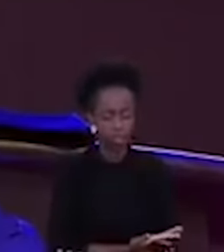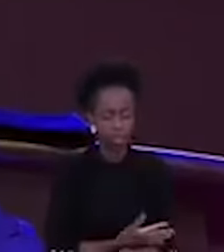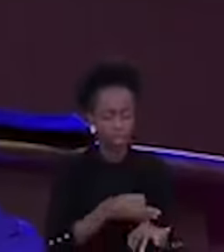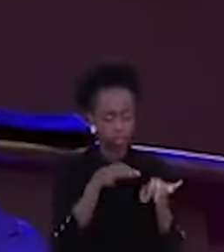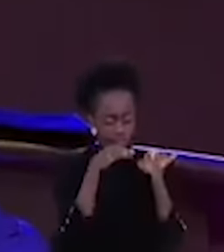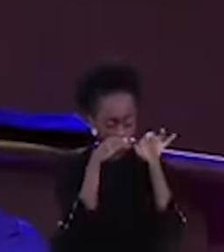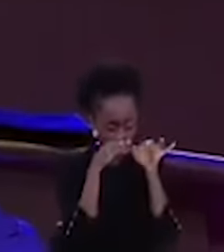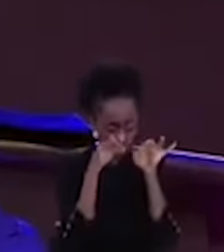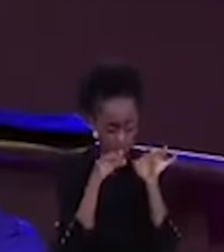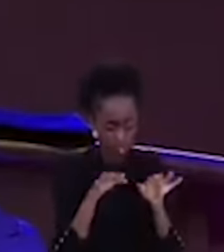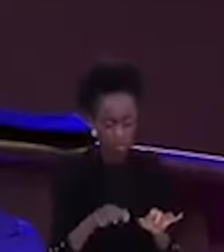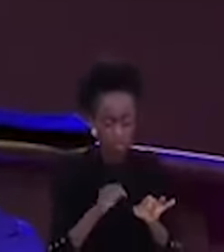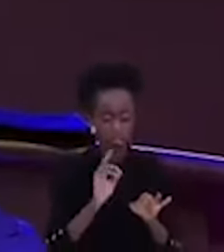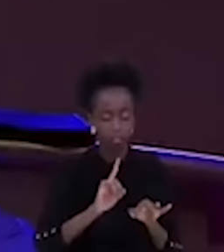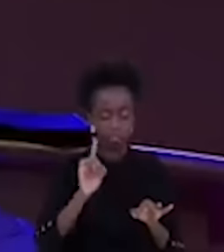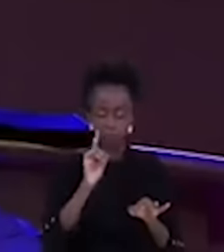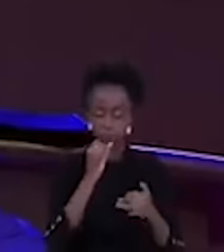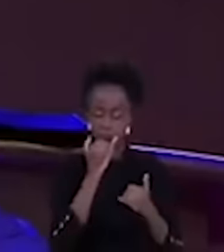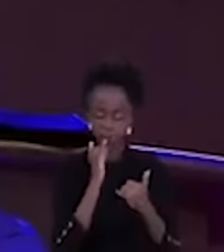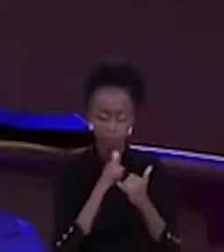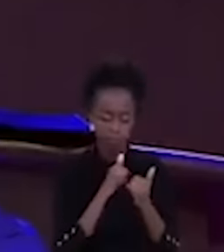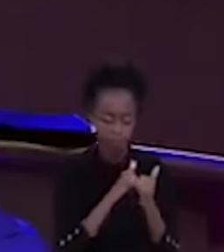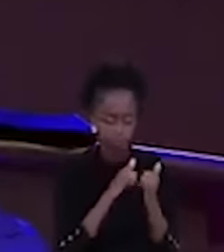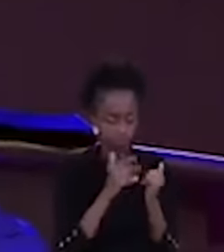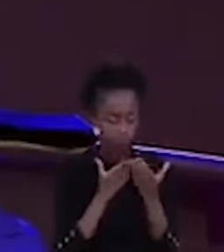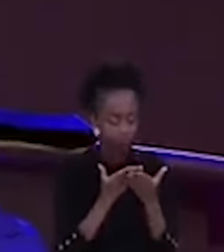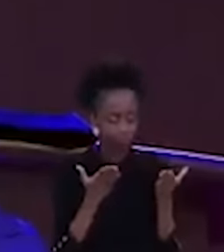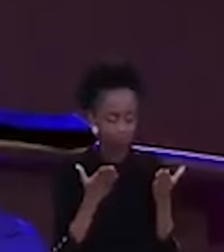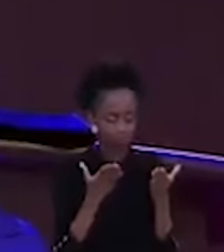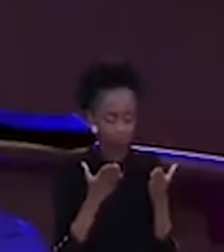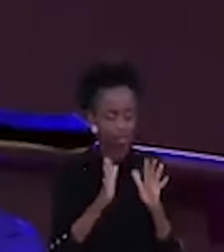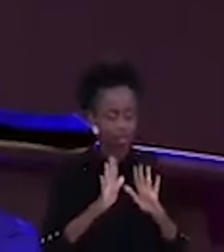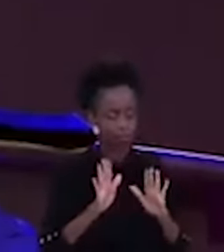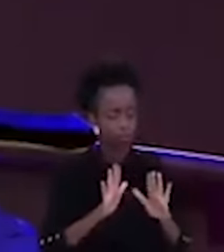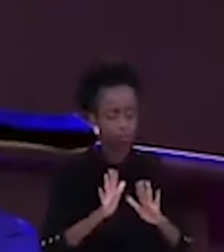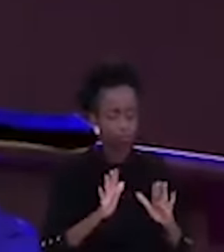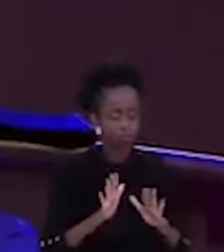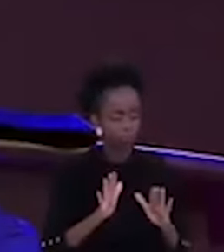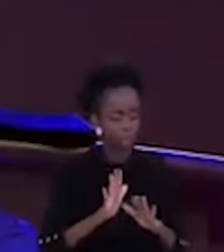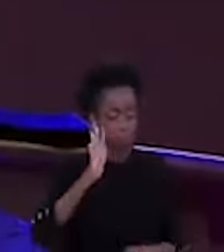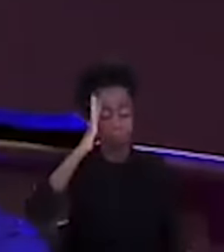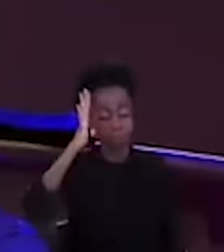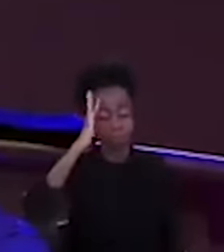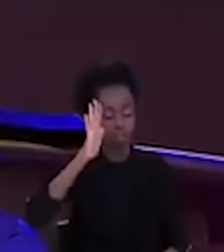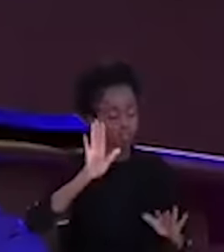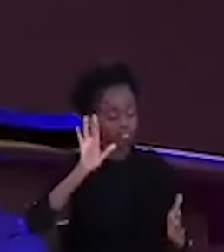certeza absoluta que Ele lhe perdoa. Não é uma fantasia, não, é uma